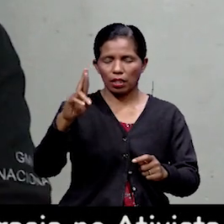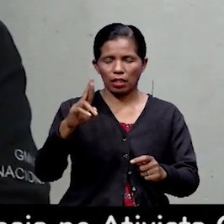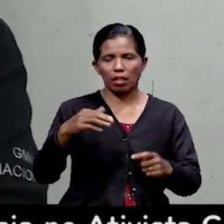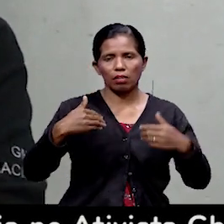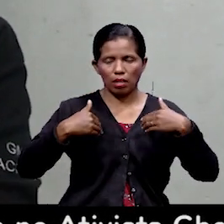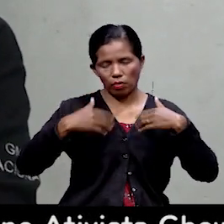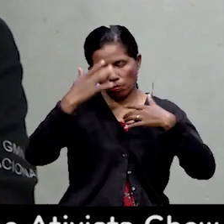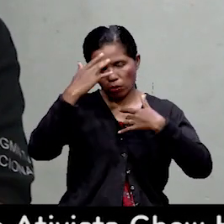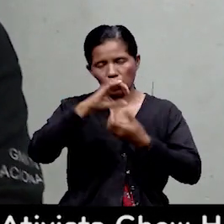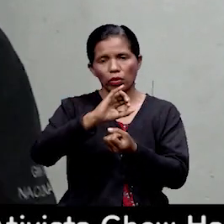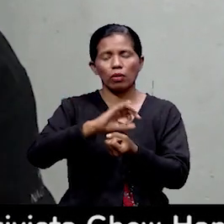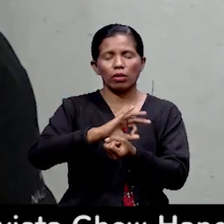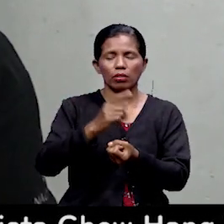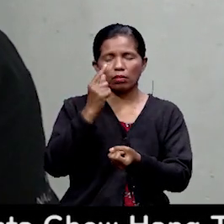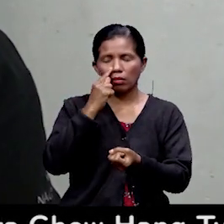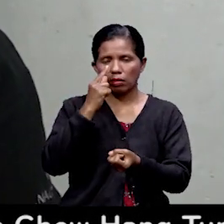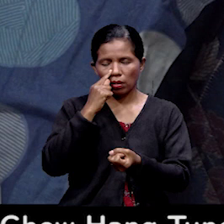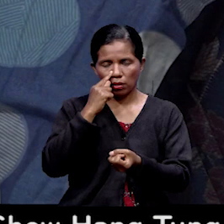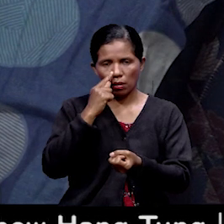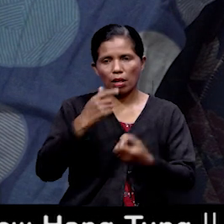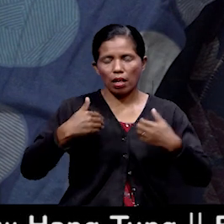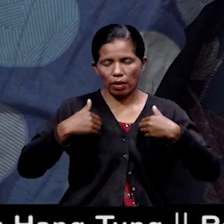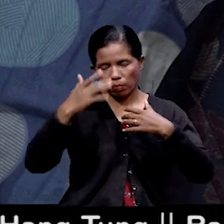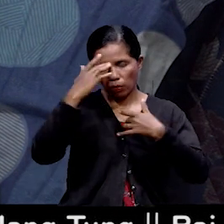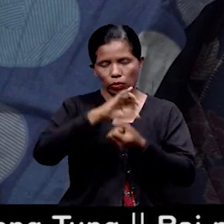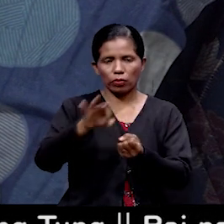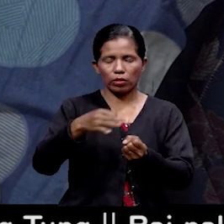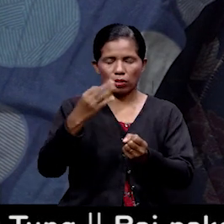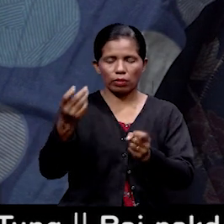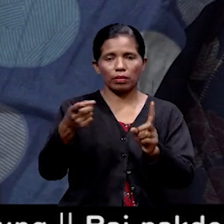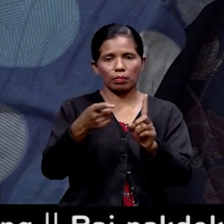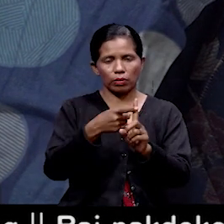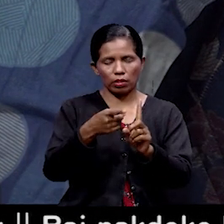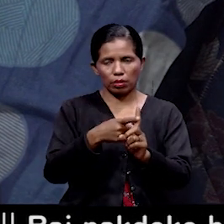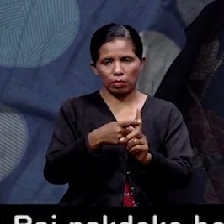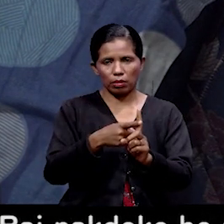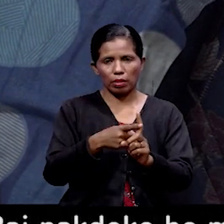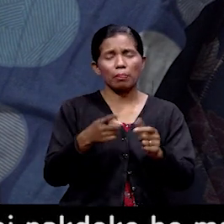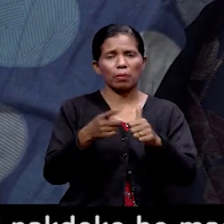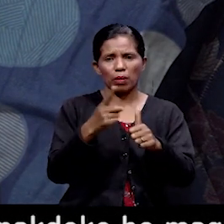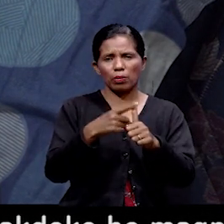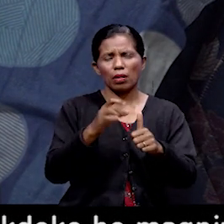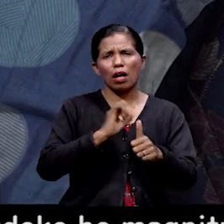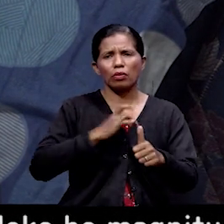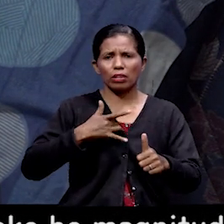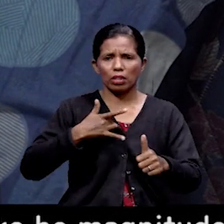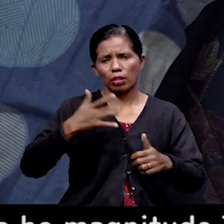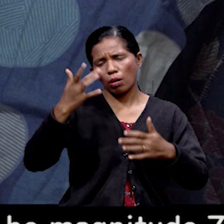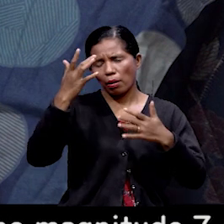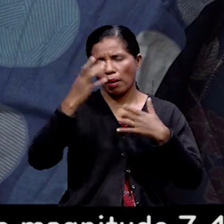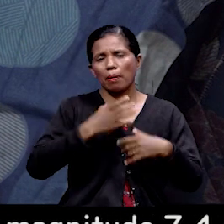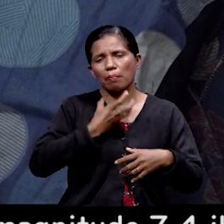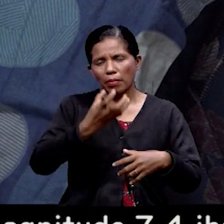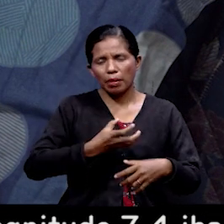bahaya paling lahane. Sintoma fufuna, sintoma mer biasa, telah sentina sa mer biasa, mer reti semanas, terus mau isin